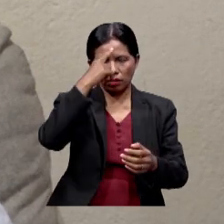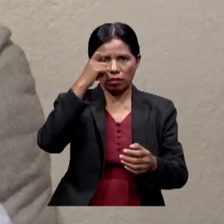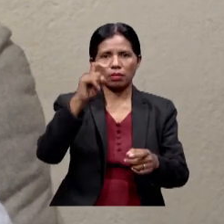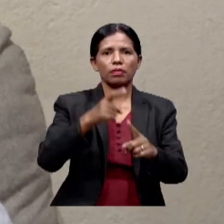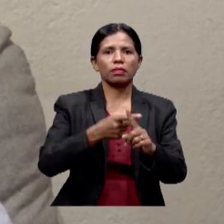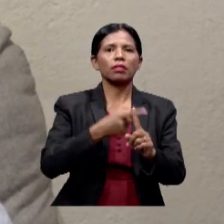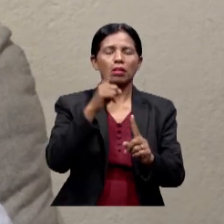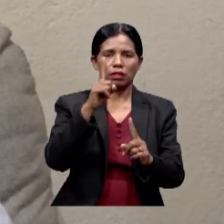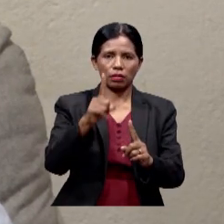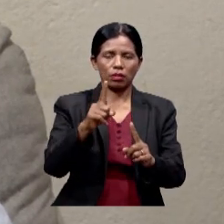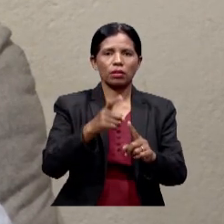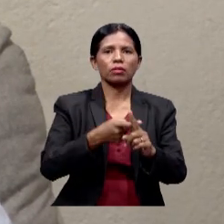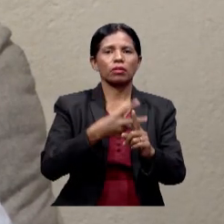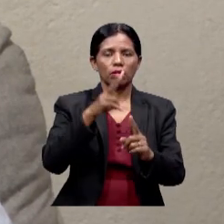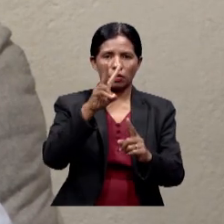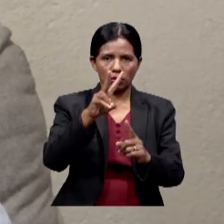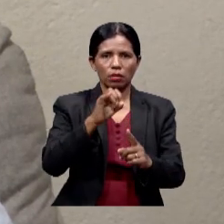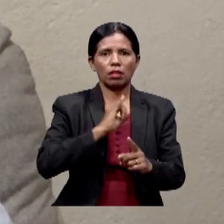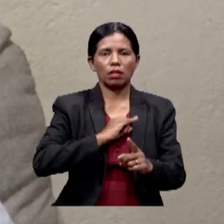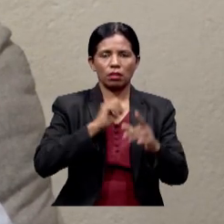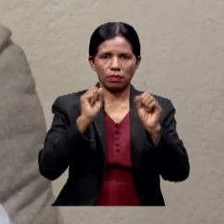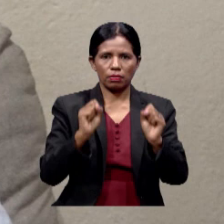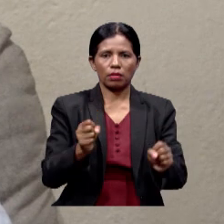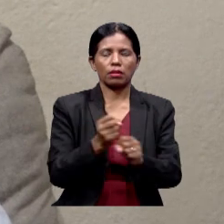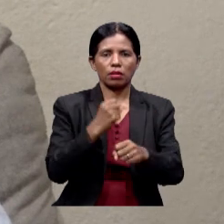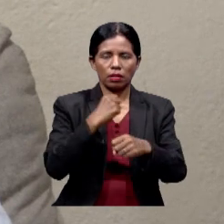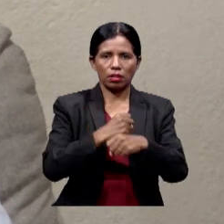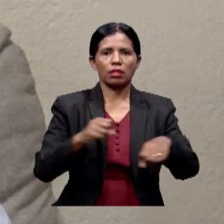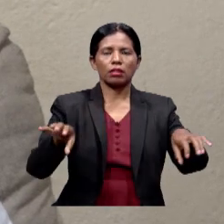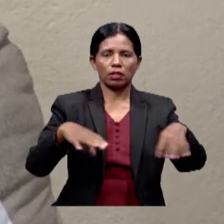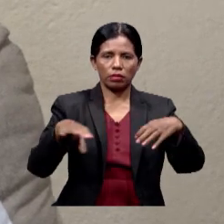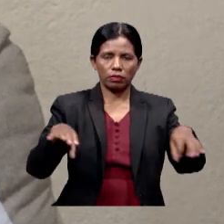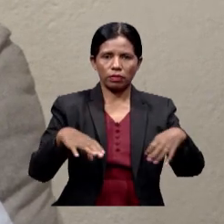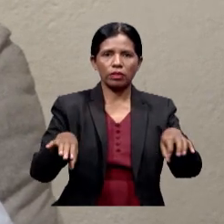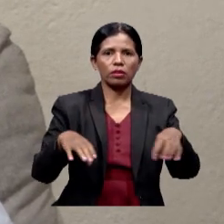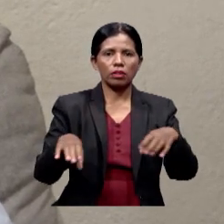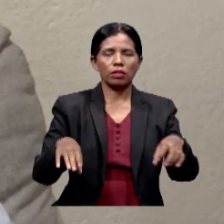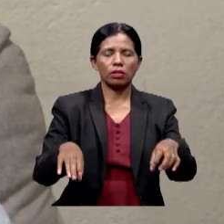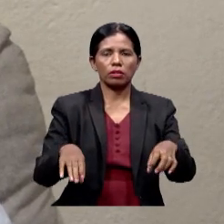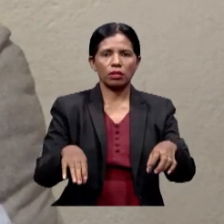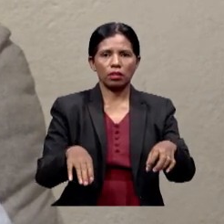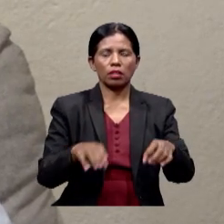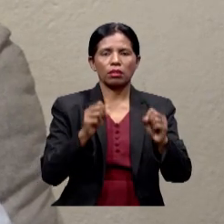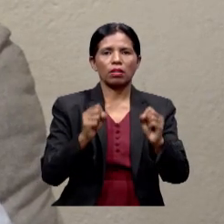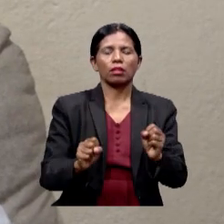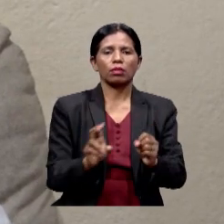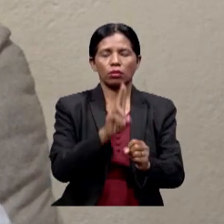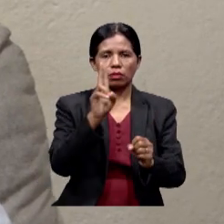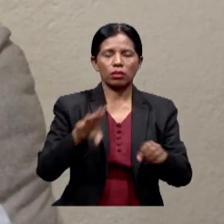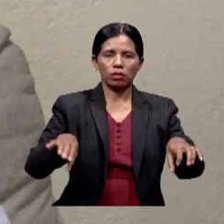hira pulang rua hau bele halo funsan temporariamente para halo empenhe la